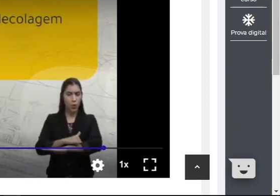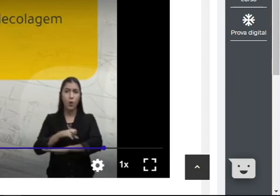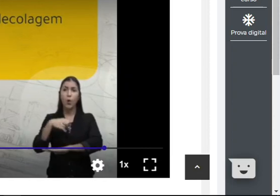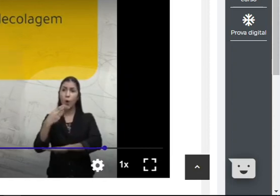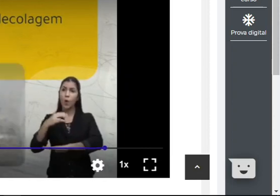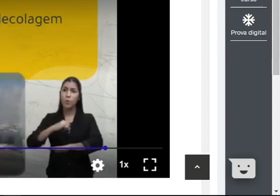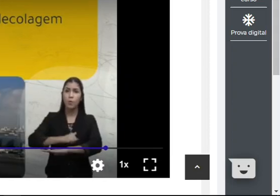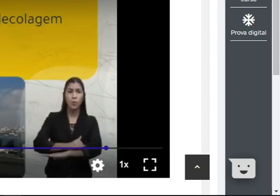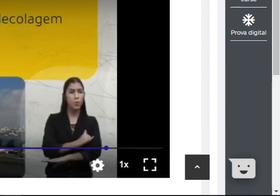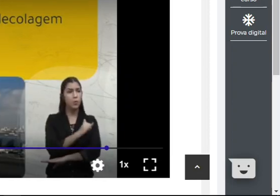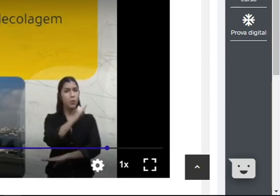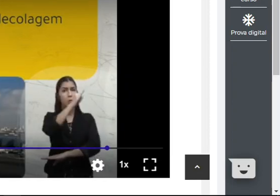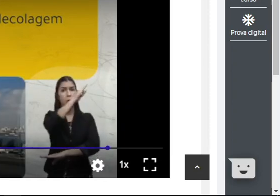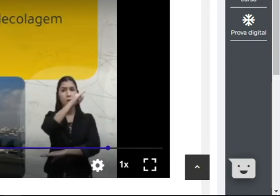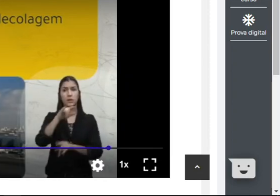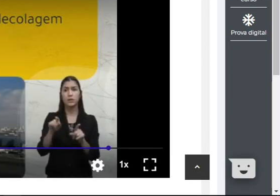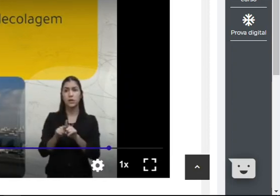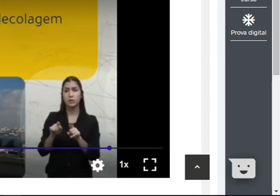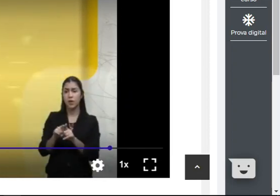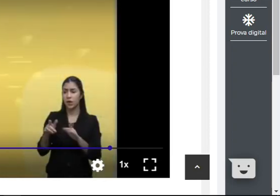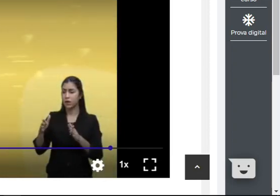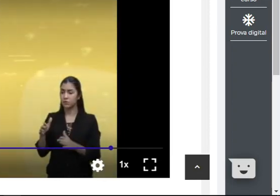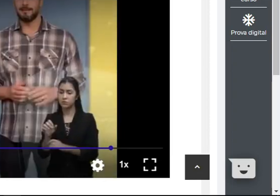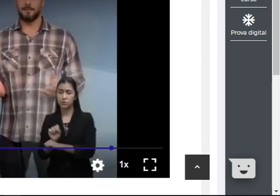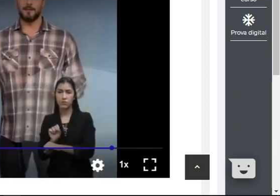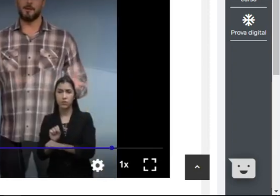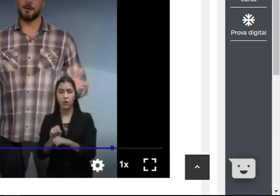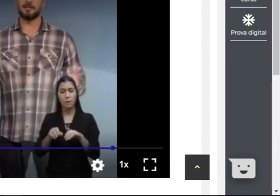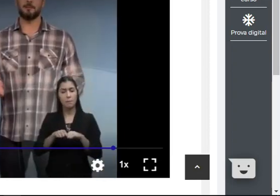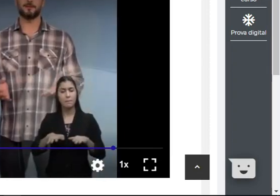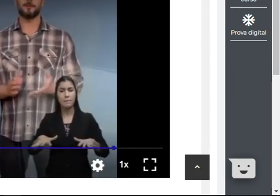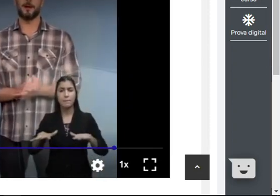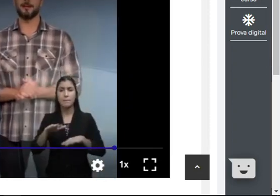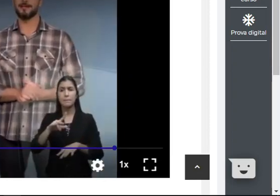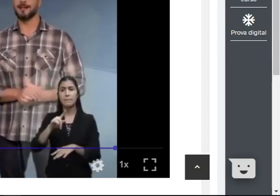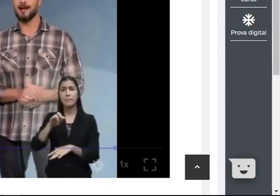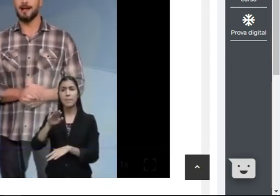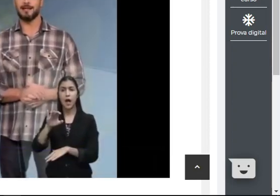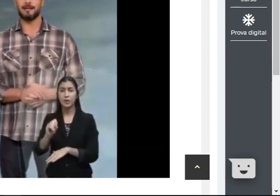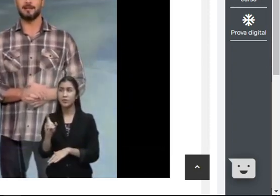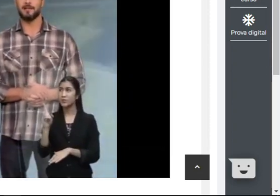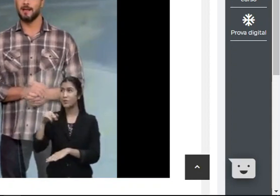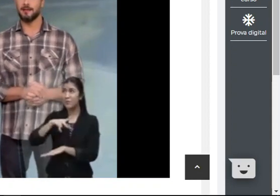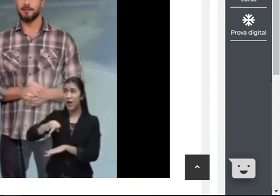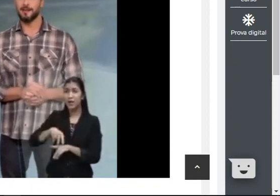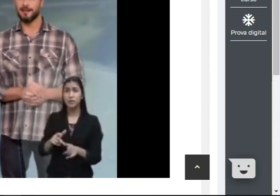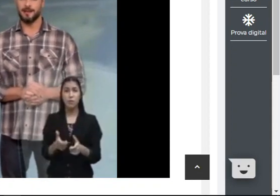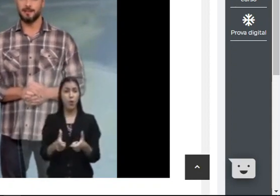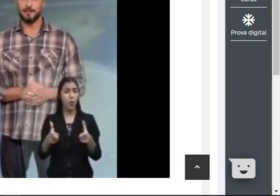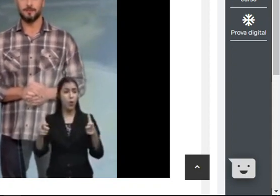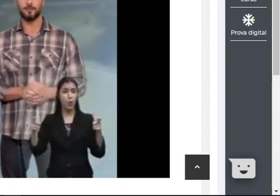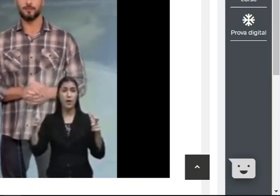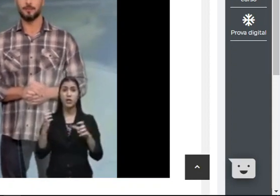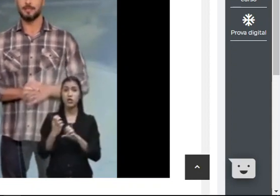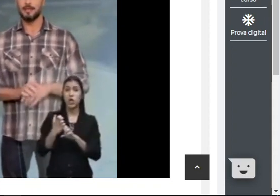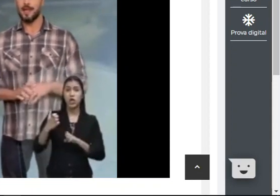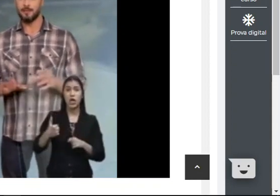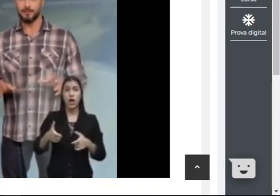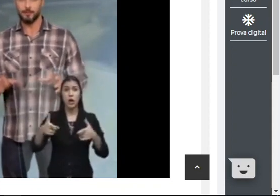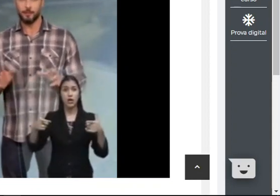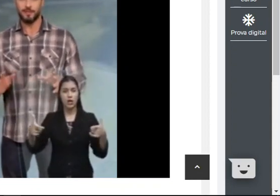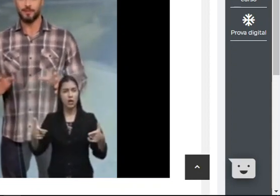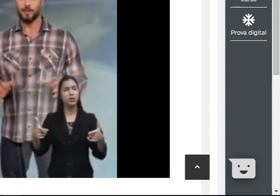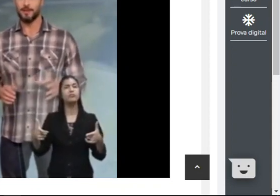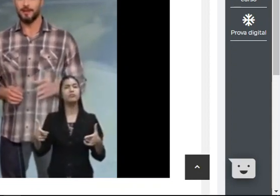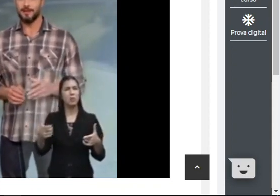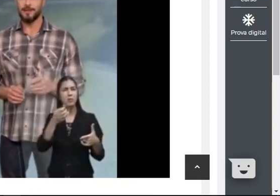pistas de táxi e os pátios. Devido ao crescimento do país, a área da engenharia de grandes estruturas é um